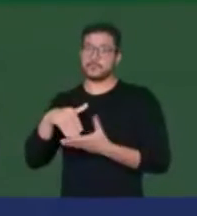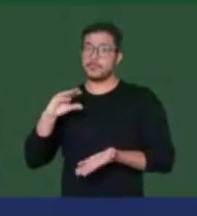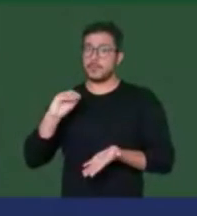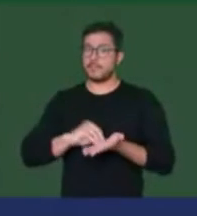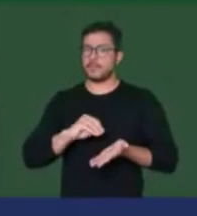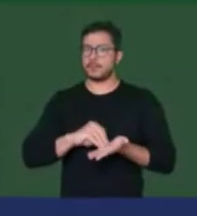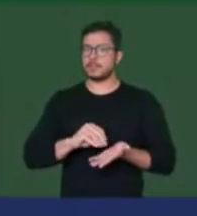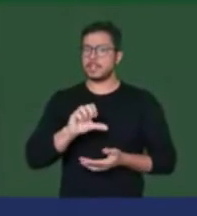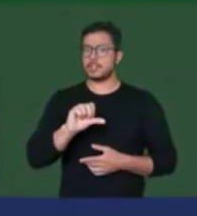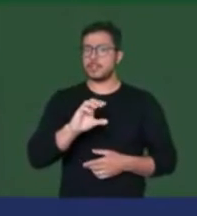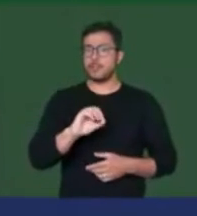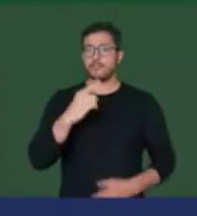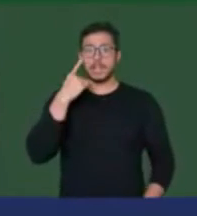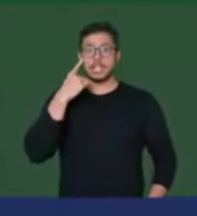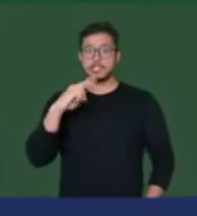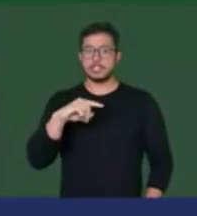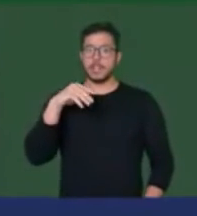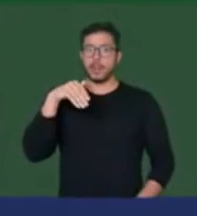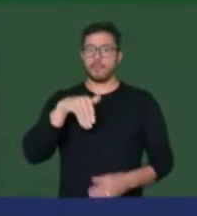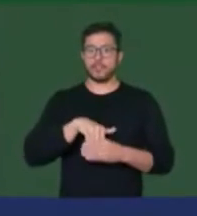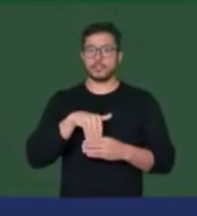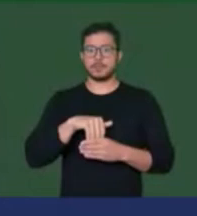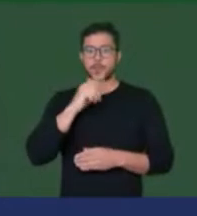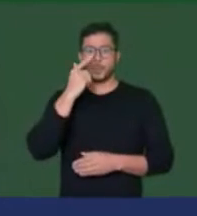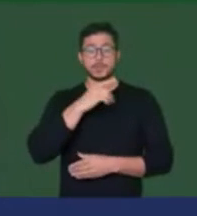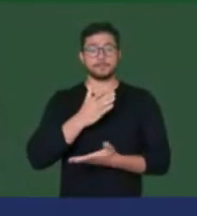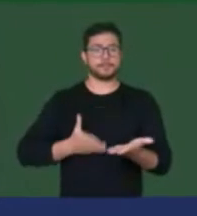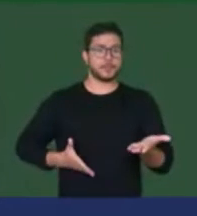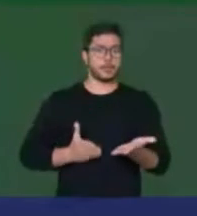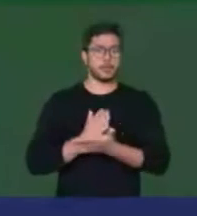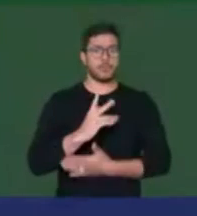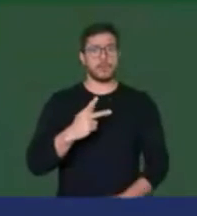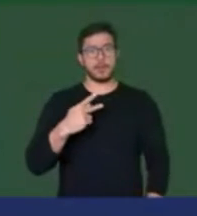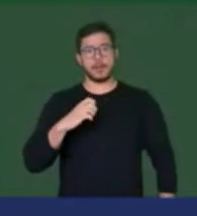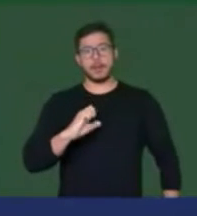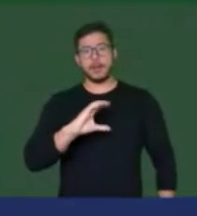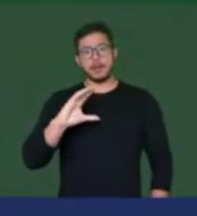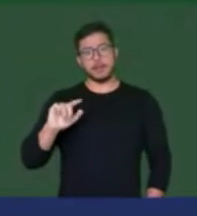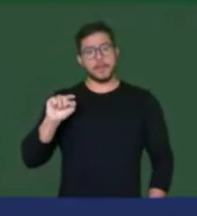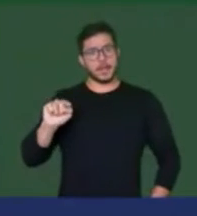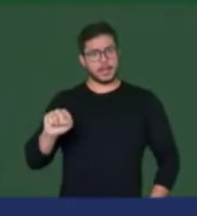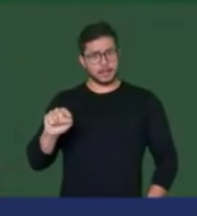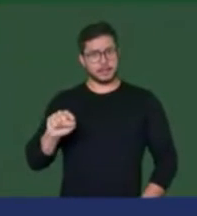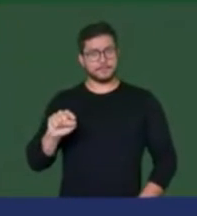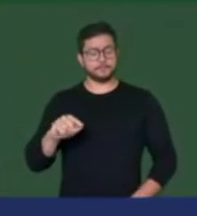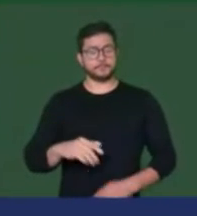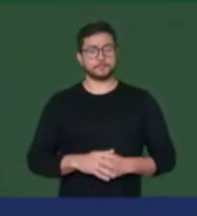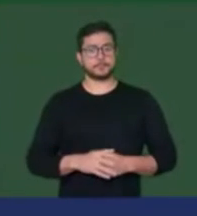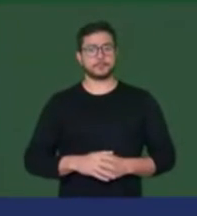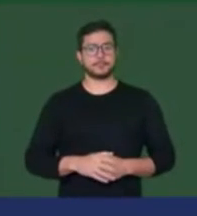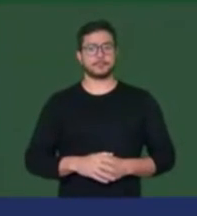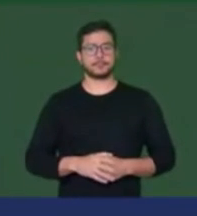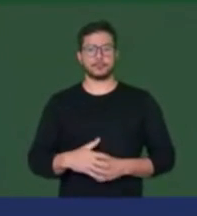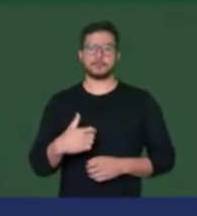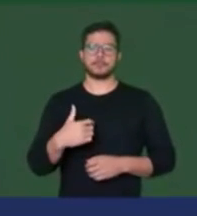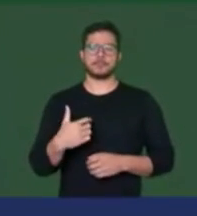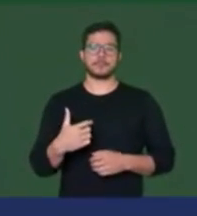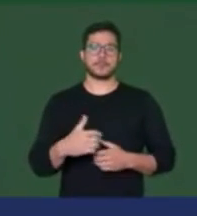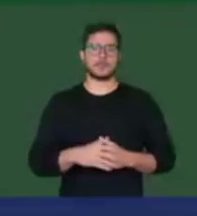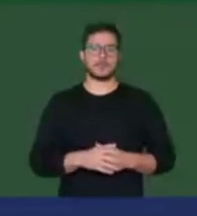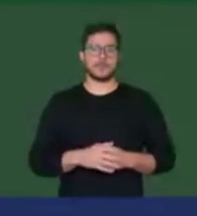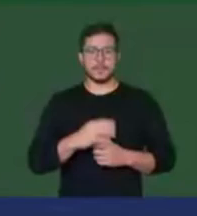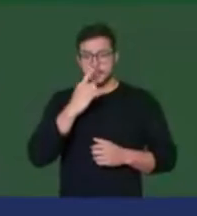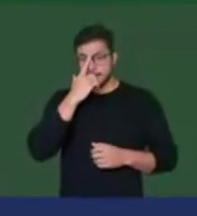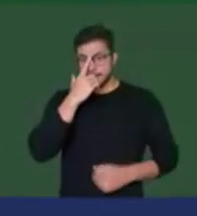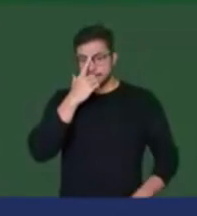as eleições, aprovar uma PEC com essas características, uma PEC que tem